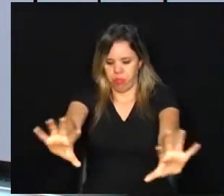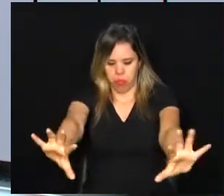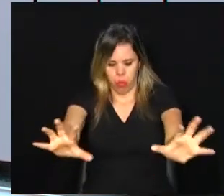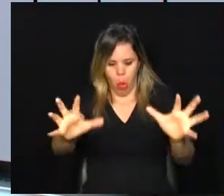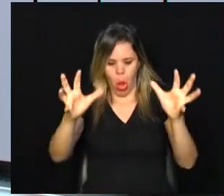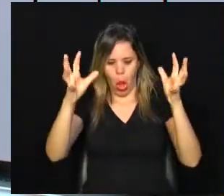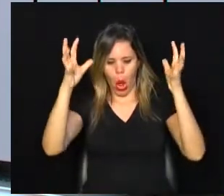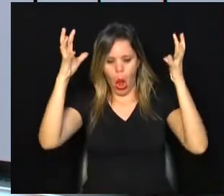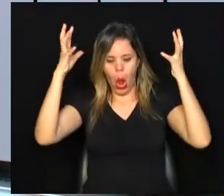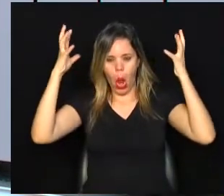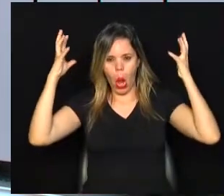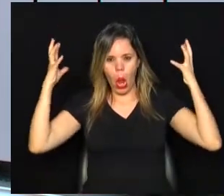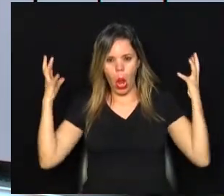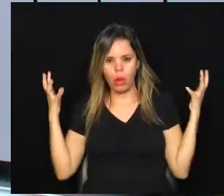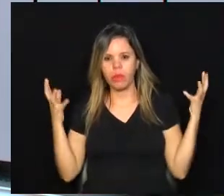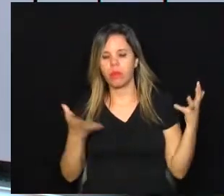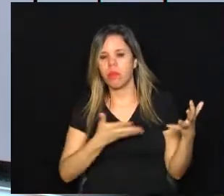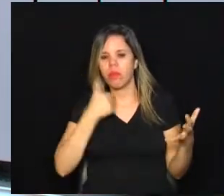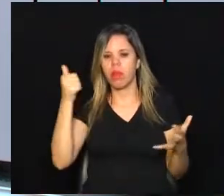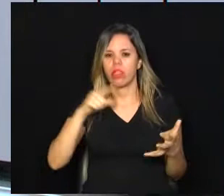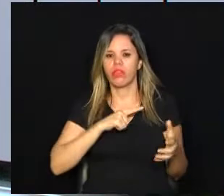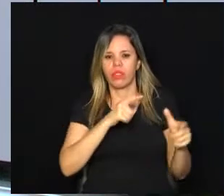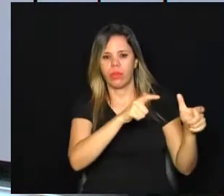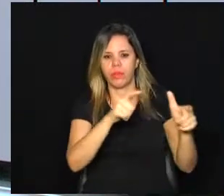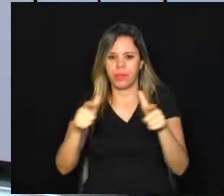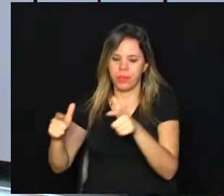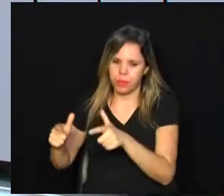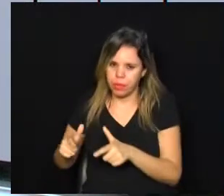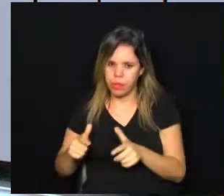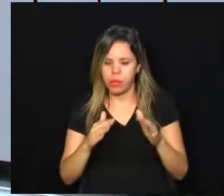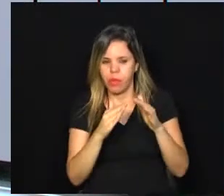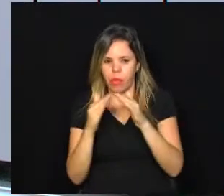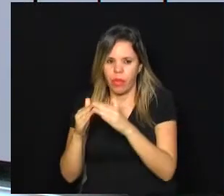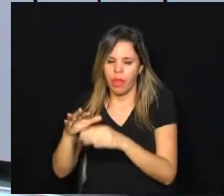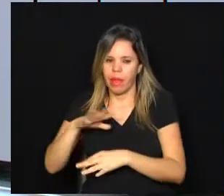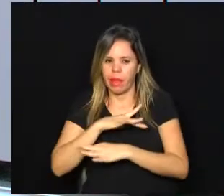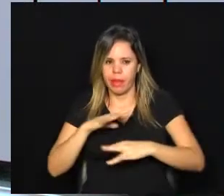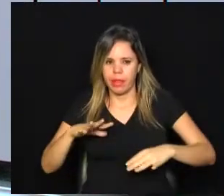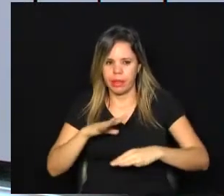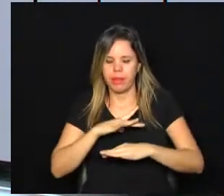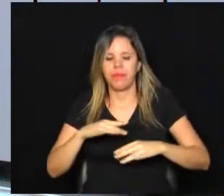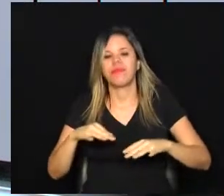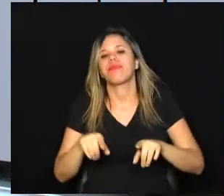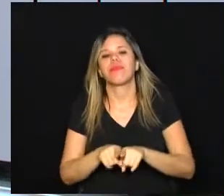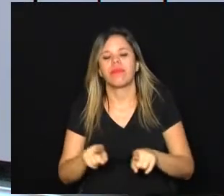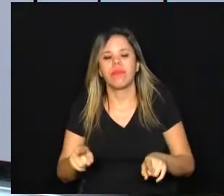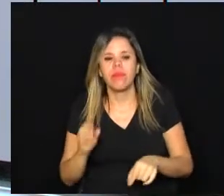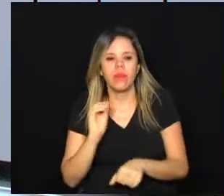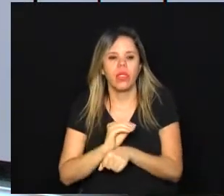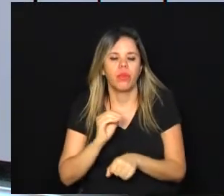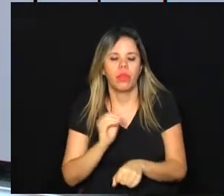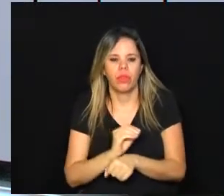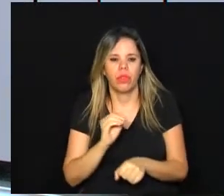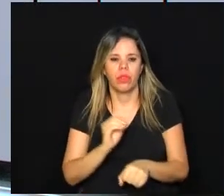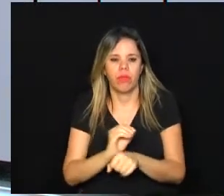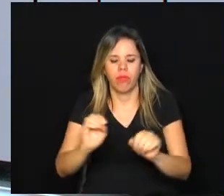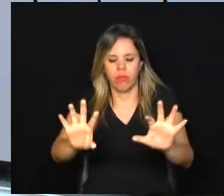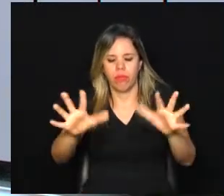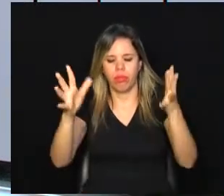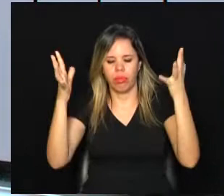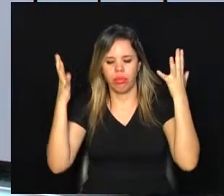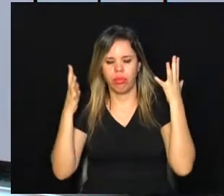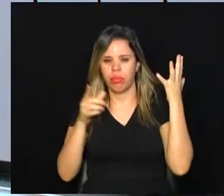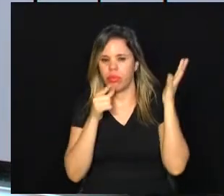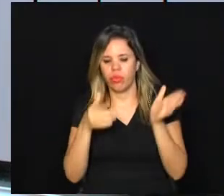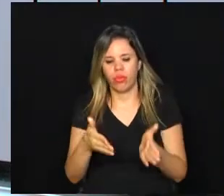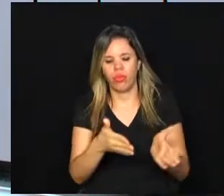nos espaços urbanos, né? E principalmente preservando esses remanescentes de floresta nas nascentes, a